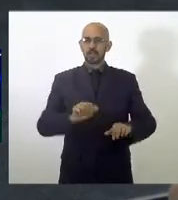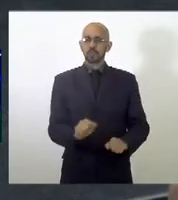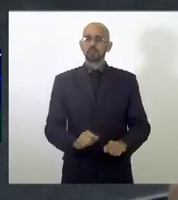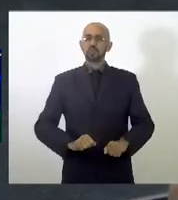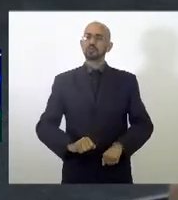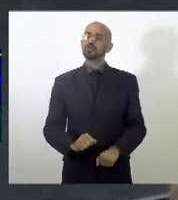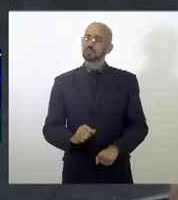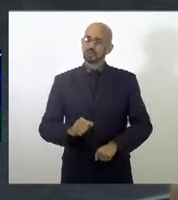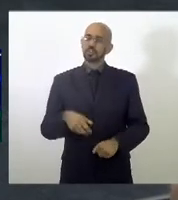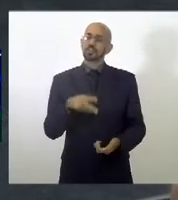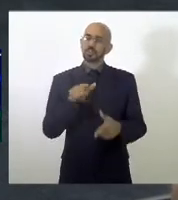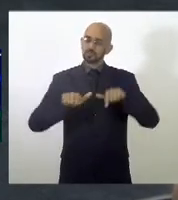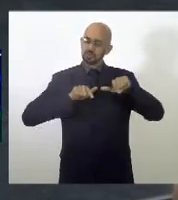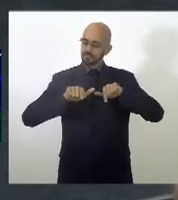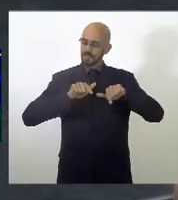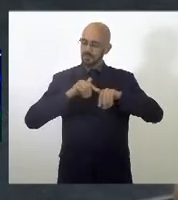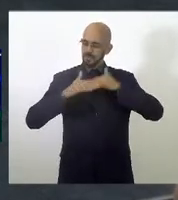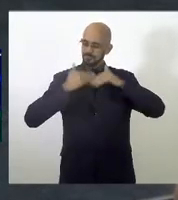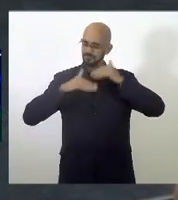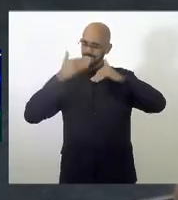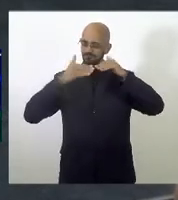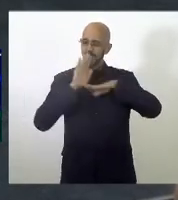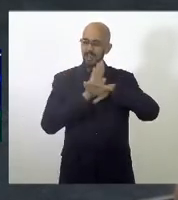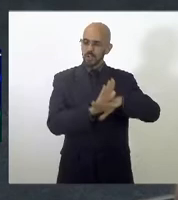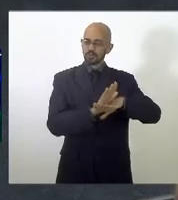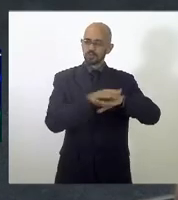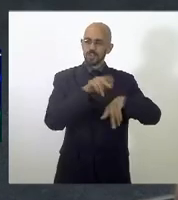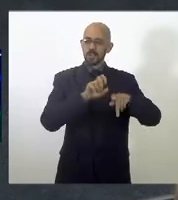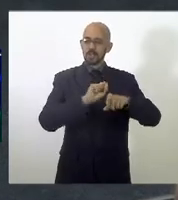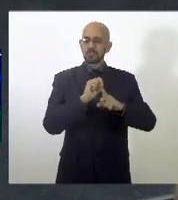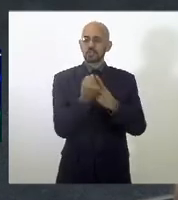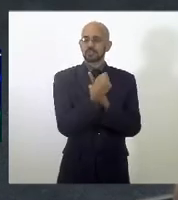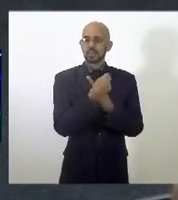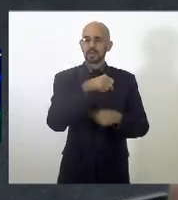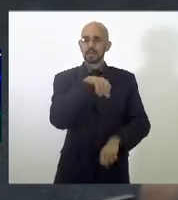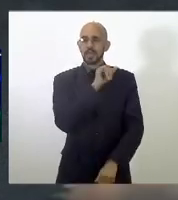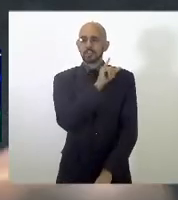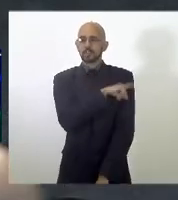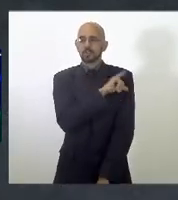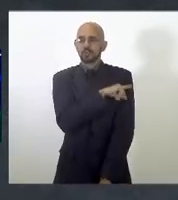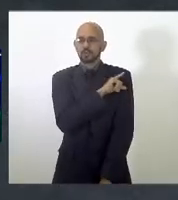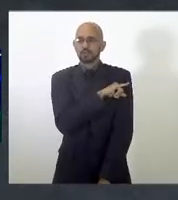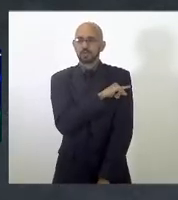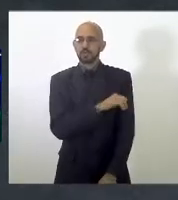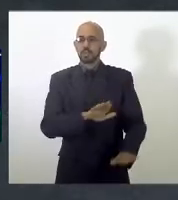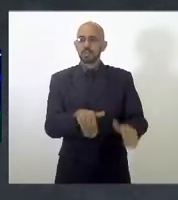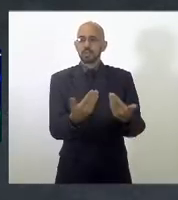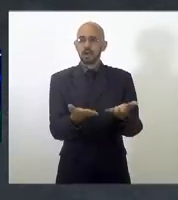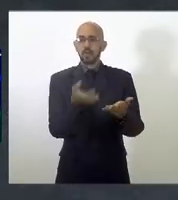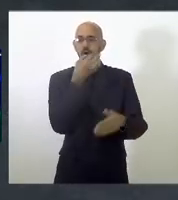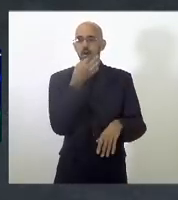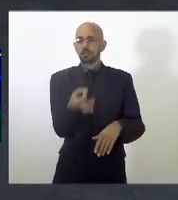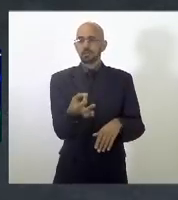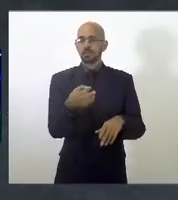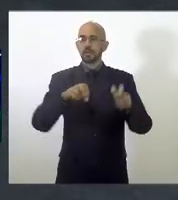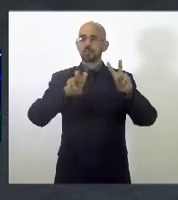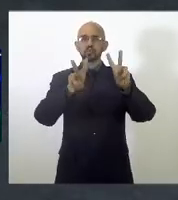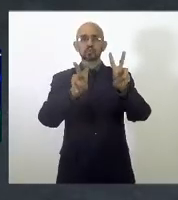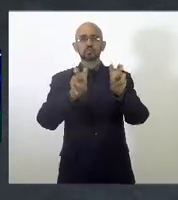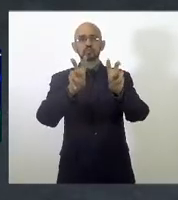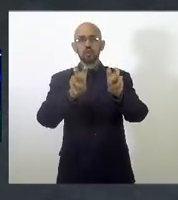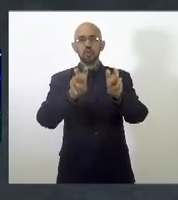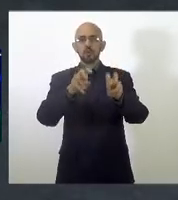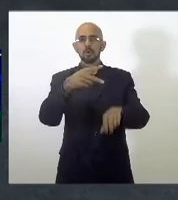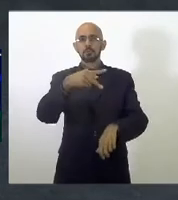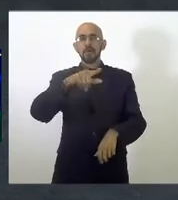profícuo em prol da sociedade fluminense. Senhor presidente, então, para emitir o parecer sobre o